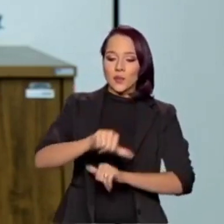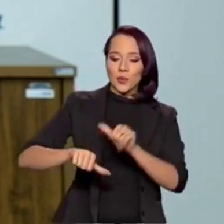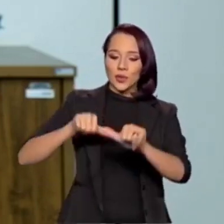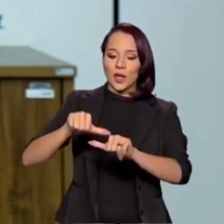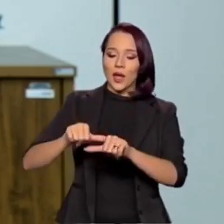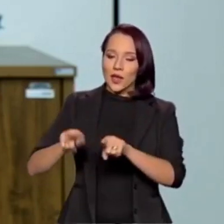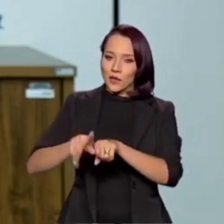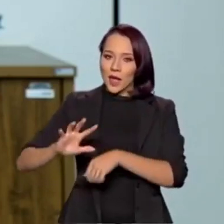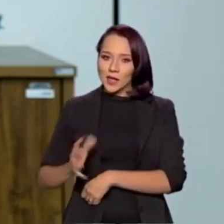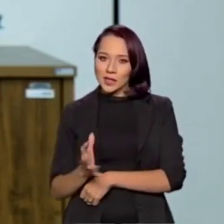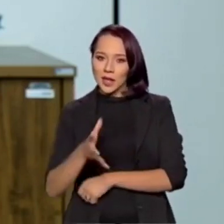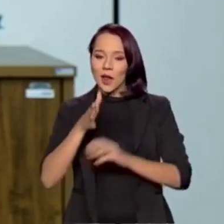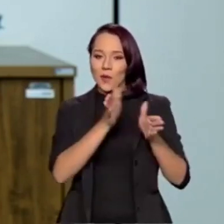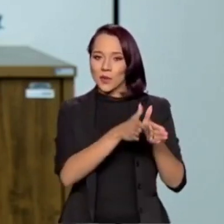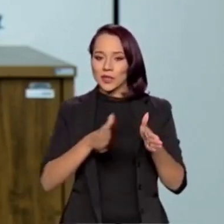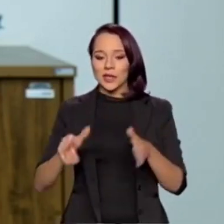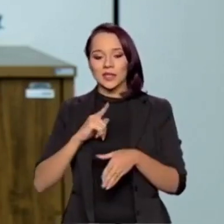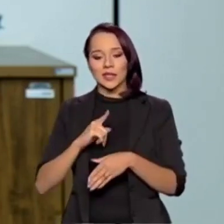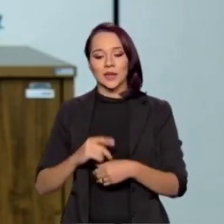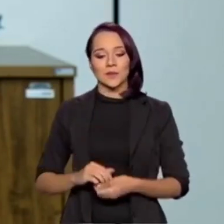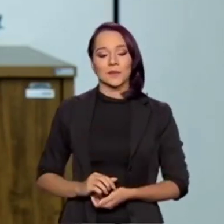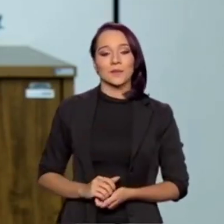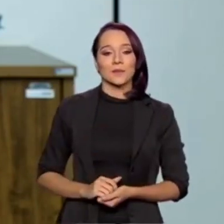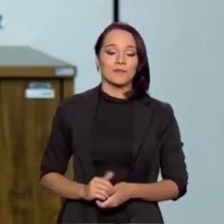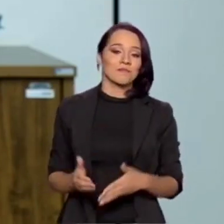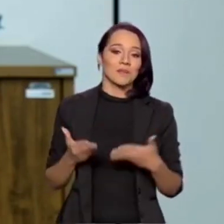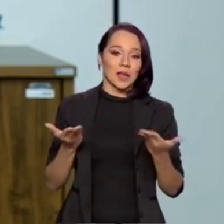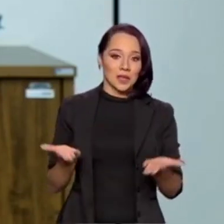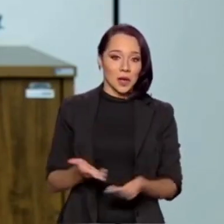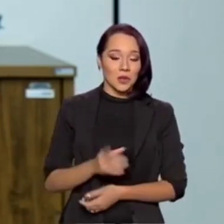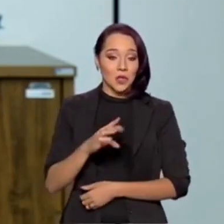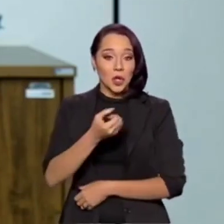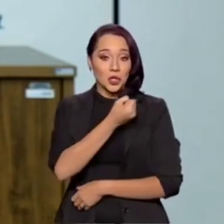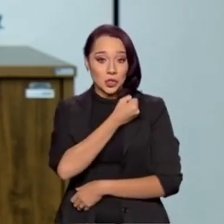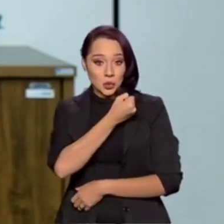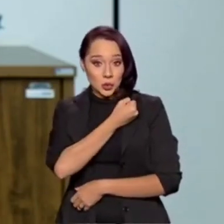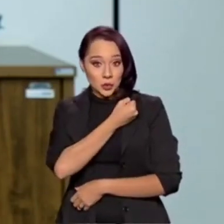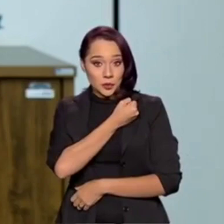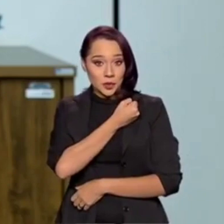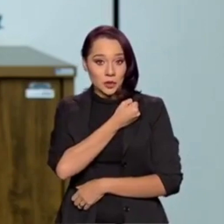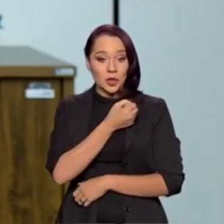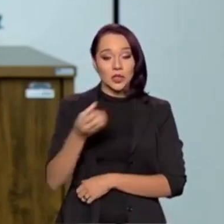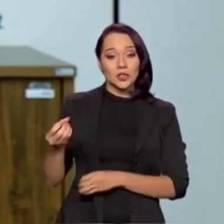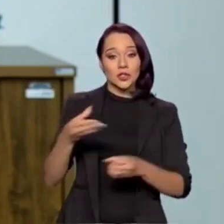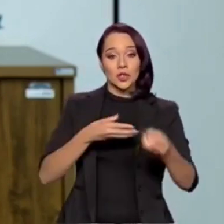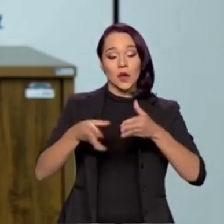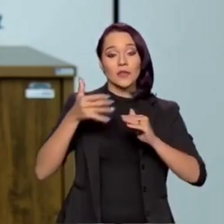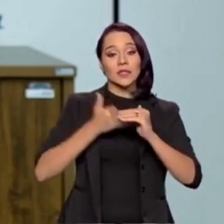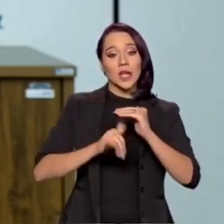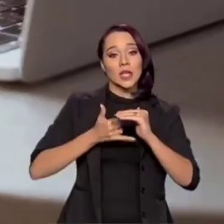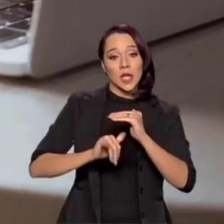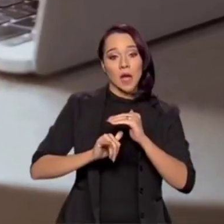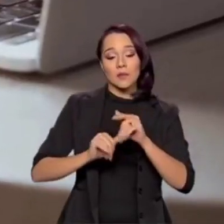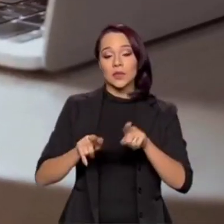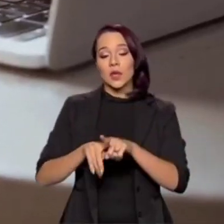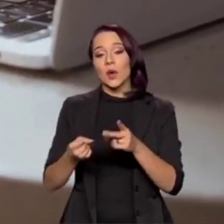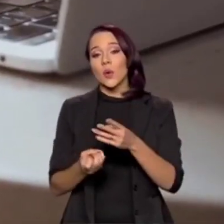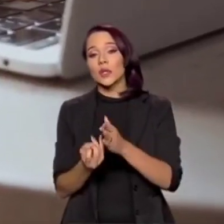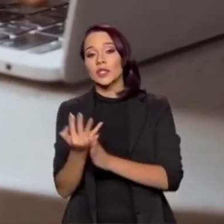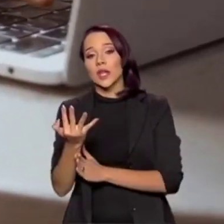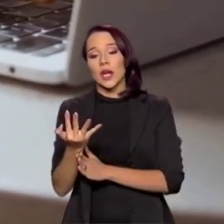vai acelerar o processo que temos. Tão só do número de novas startups, o